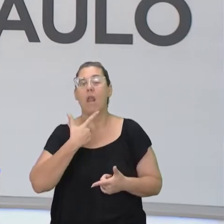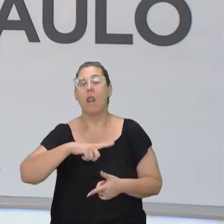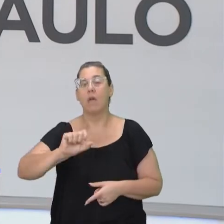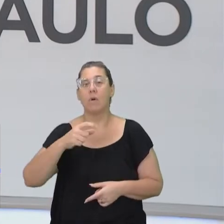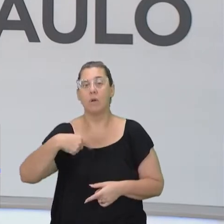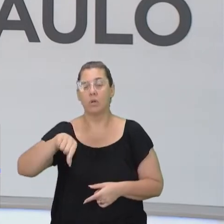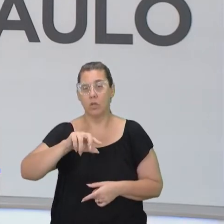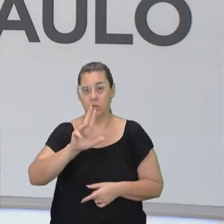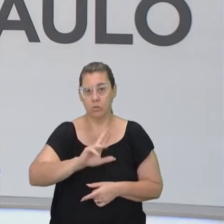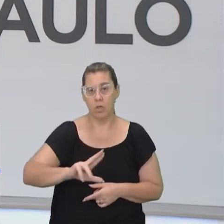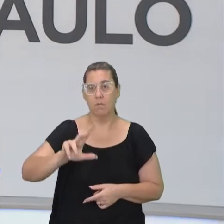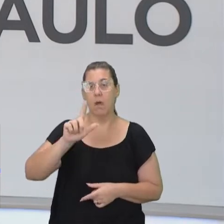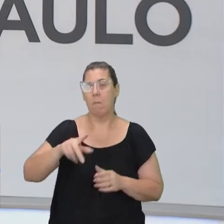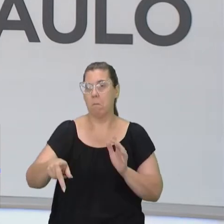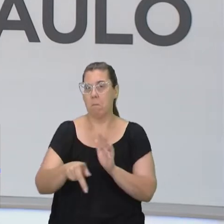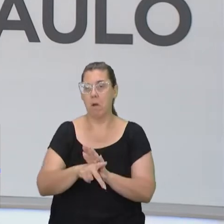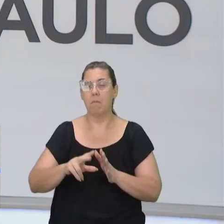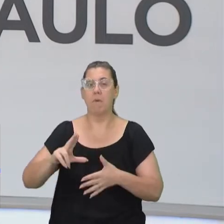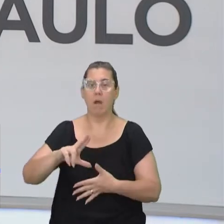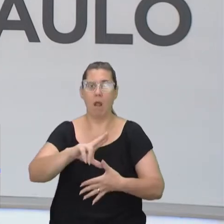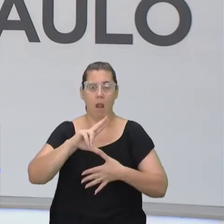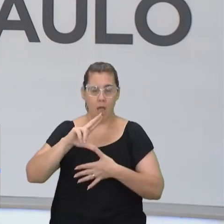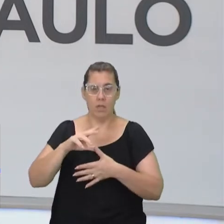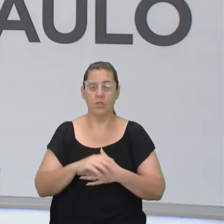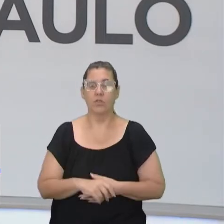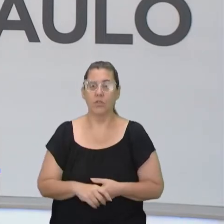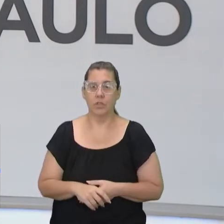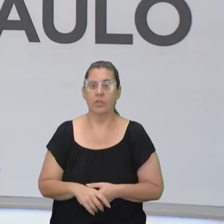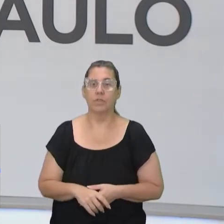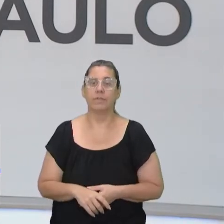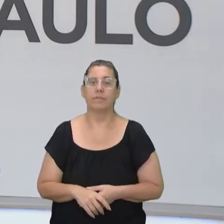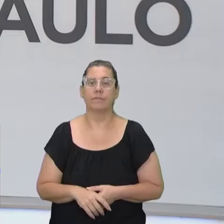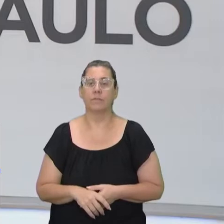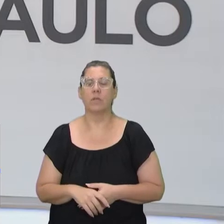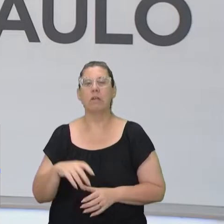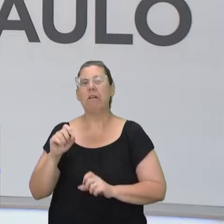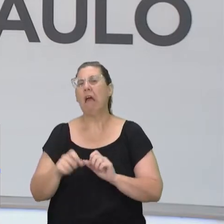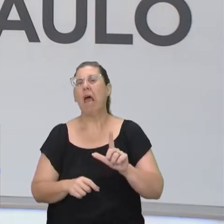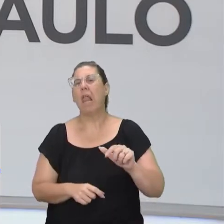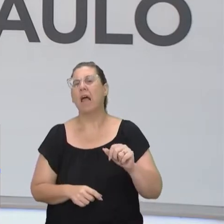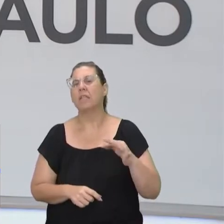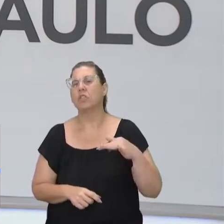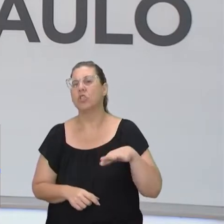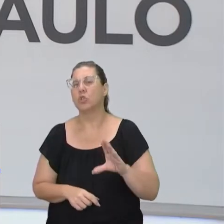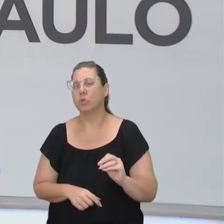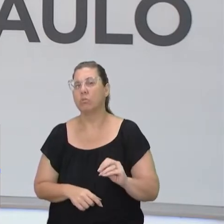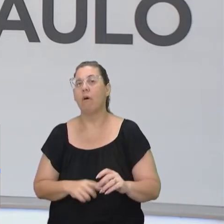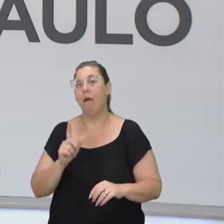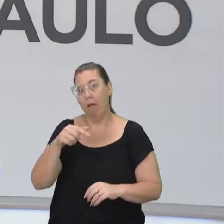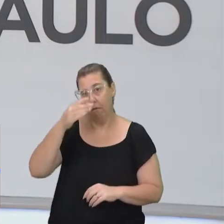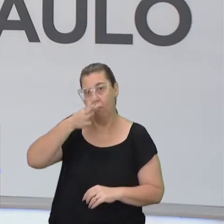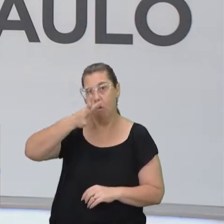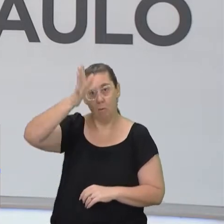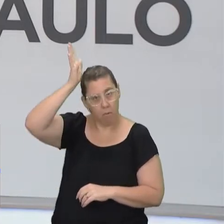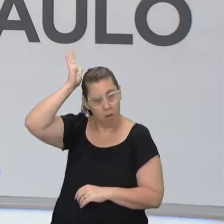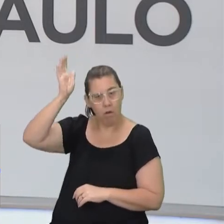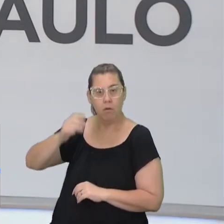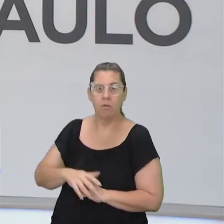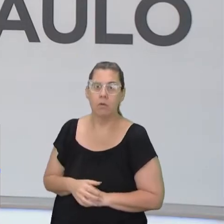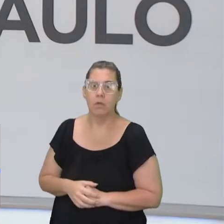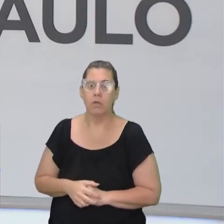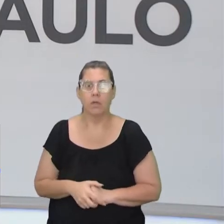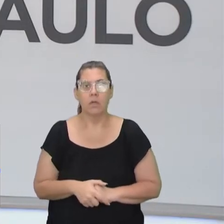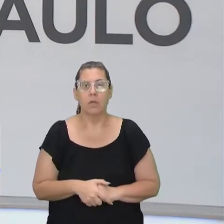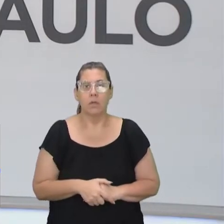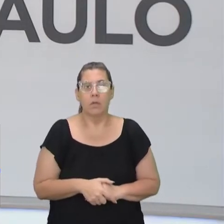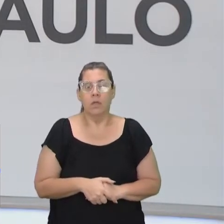latina, tá certo? Que é uma língua que veio dos latinos. Quem eram os latinos originais? Os romanos, que falavam